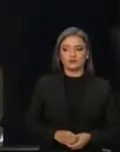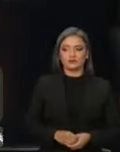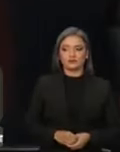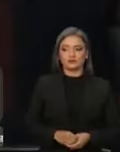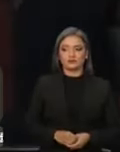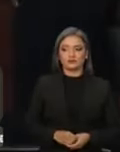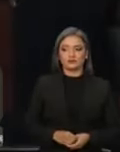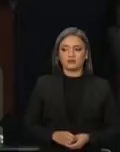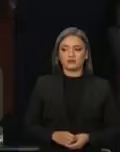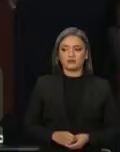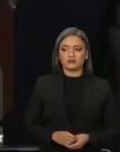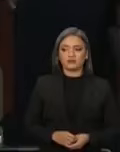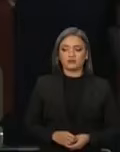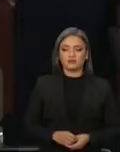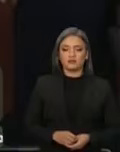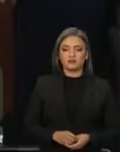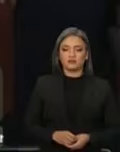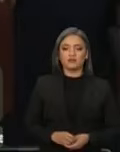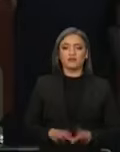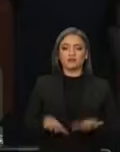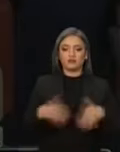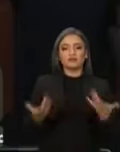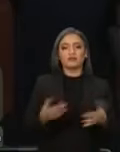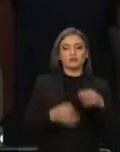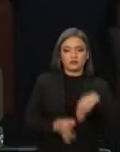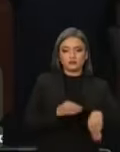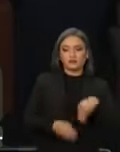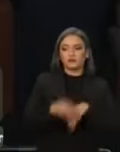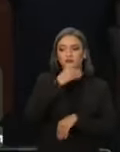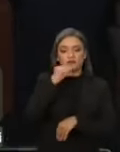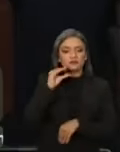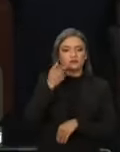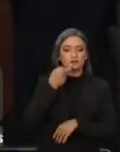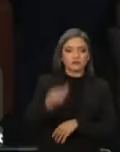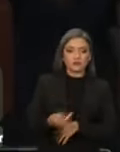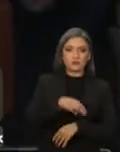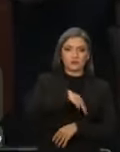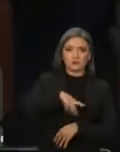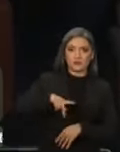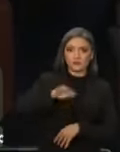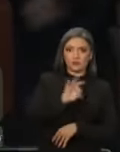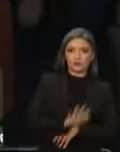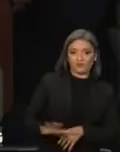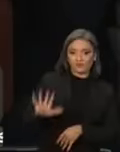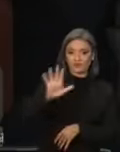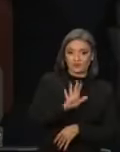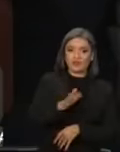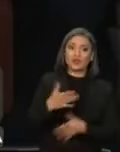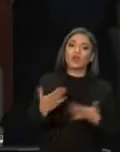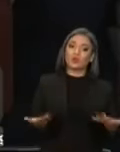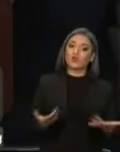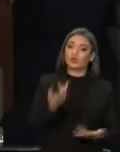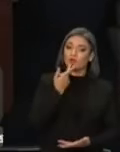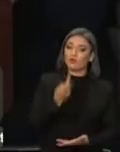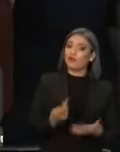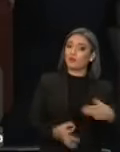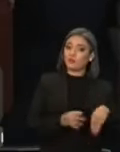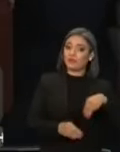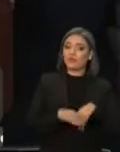disse Sua Excelência, ministro Celso de Mello, que o Ministério Público Federal, e eu só apenas estou citando o ministro Celso de Mello